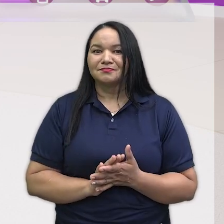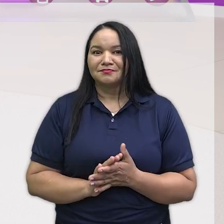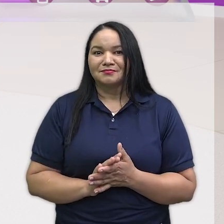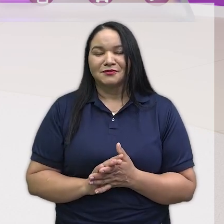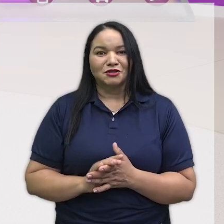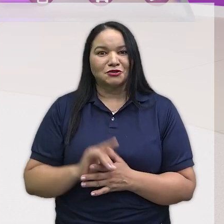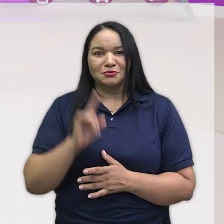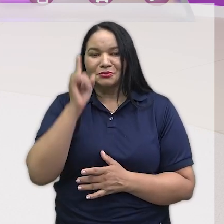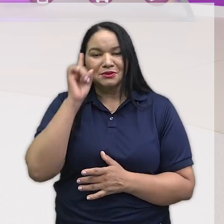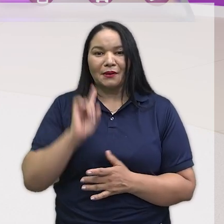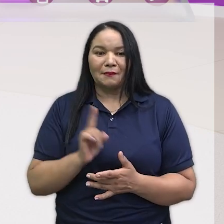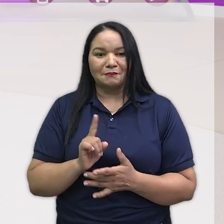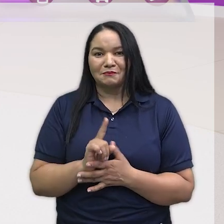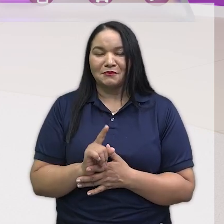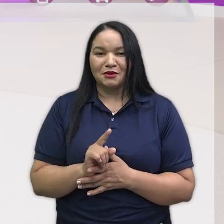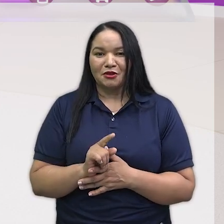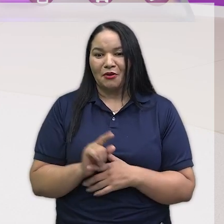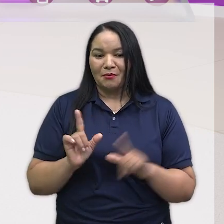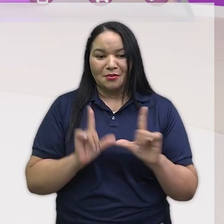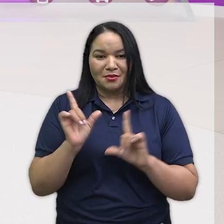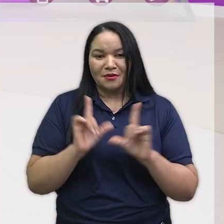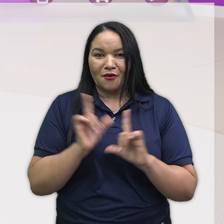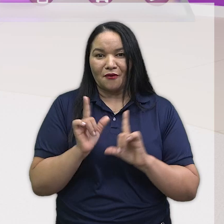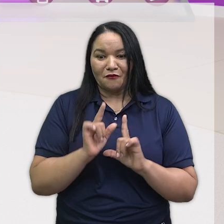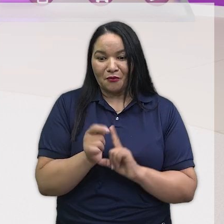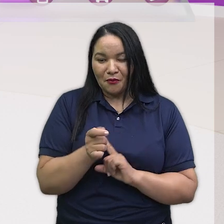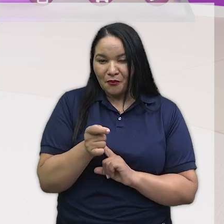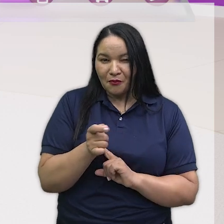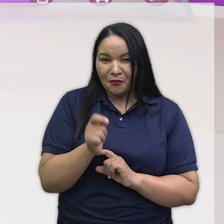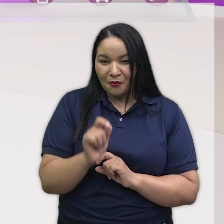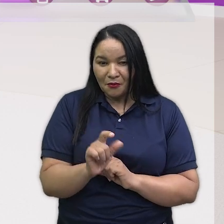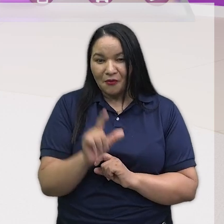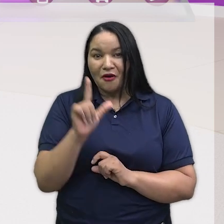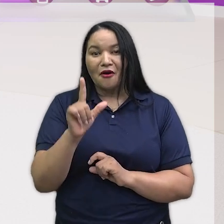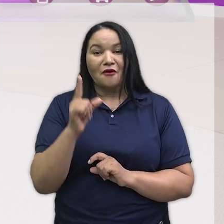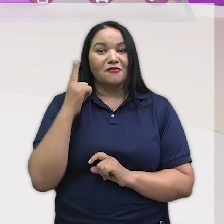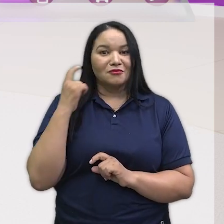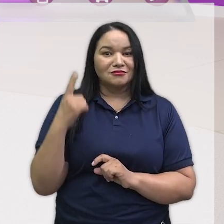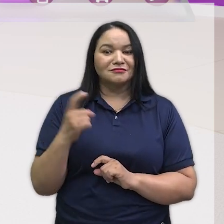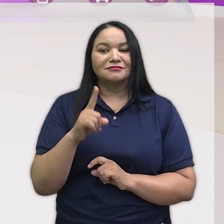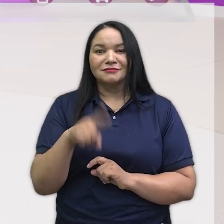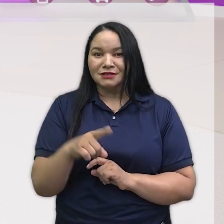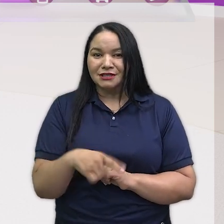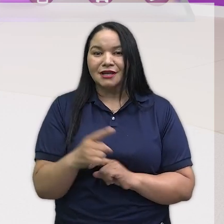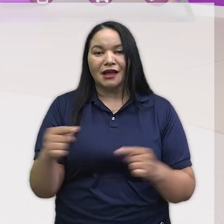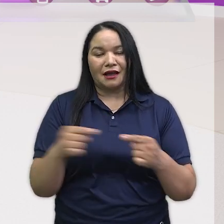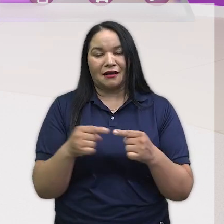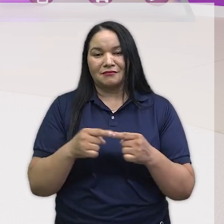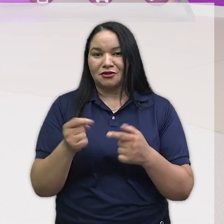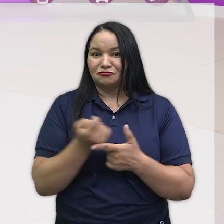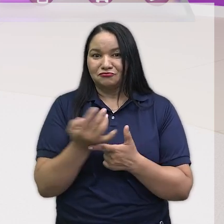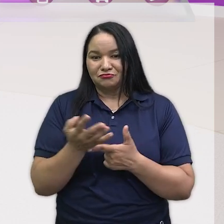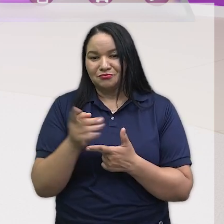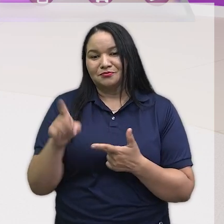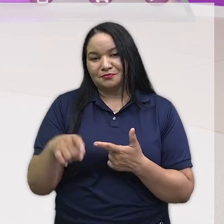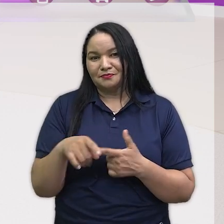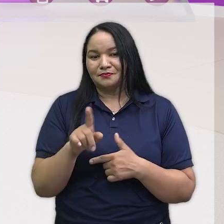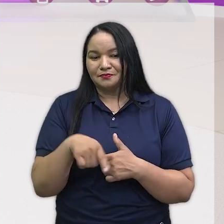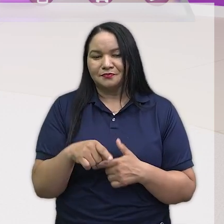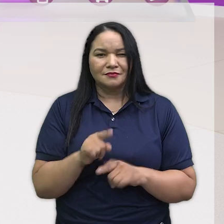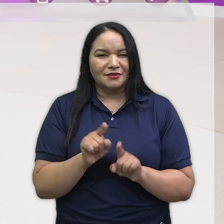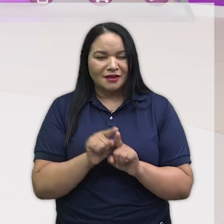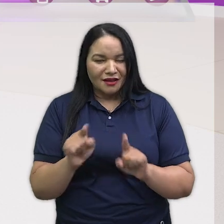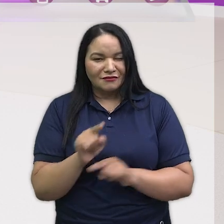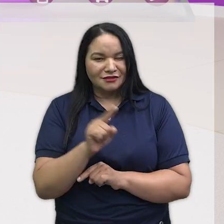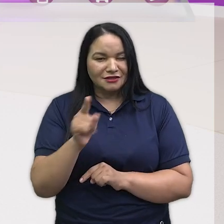não sabia que quando aí eu ia aumentar o volume da televisão, que eu dava aquele pulinho no sofá, era justamente regido aí pelo logaritmo, exatamente. Mas já que você